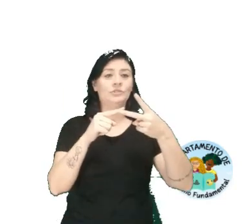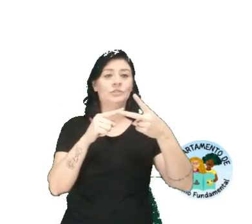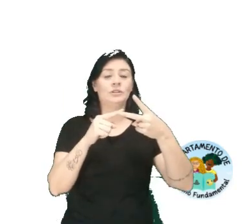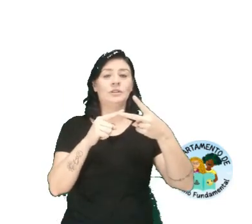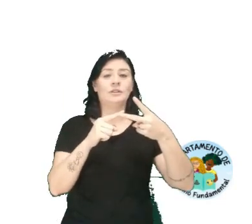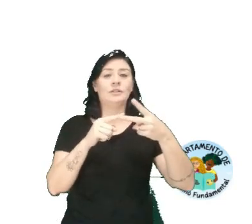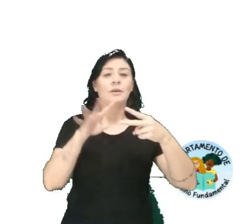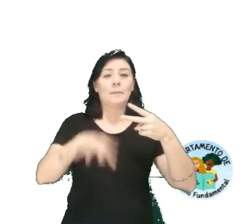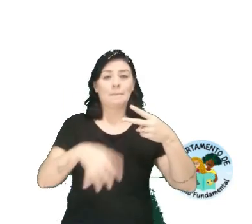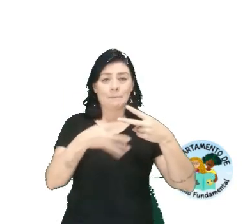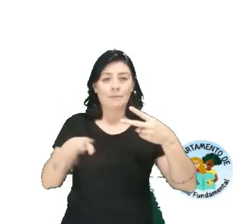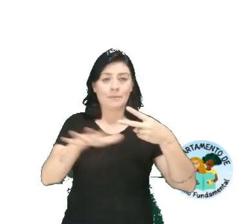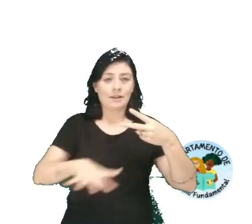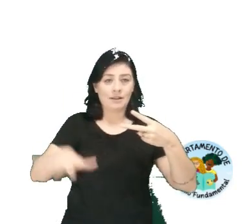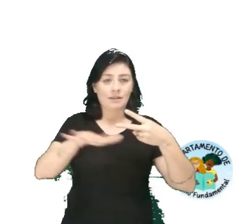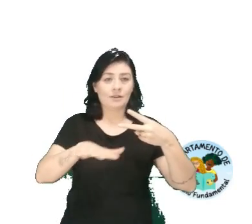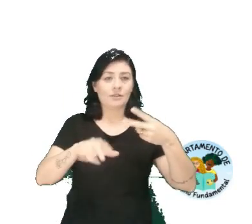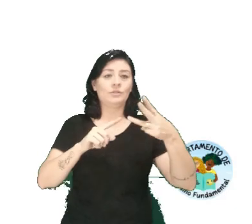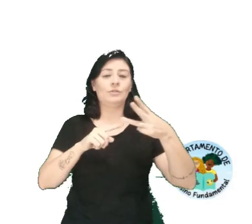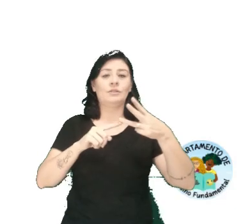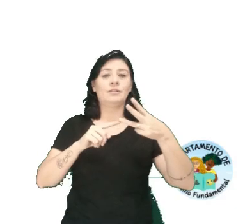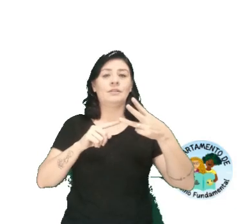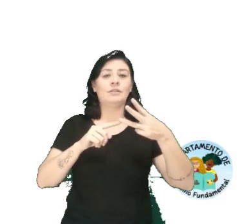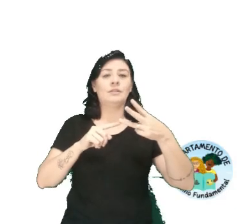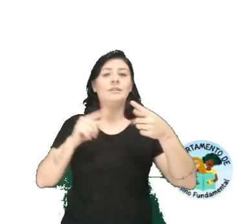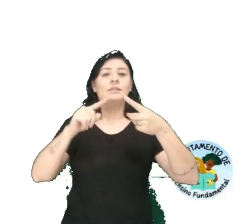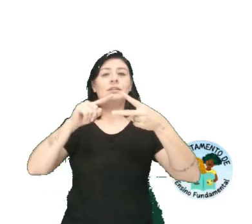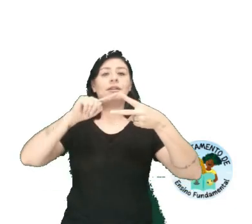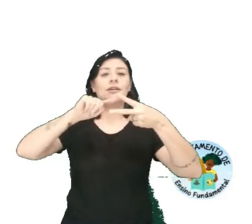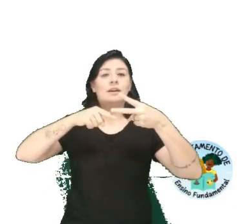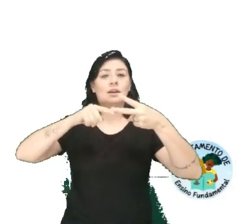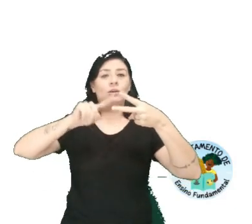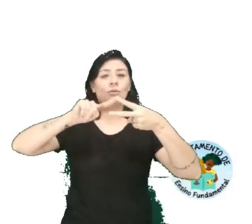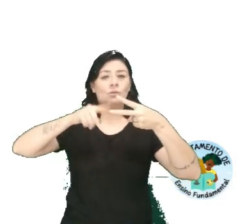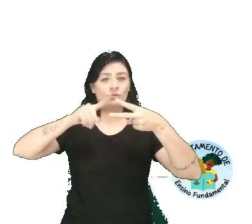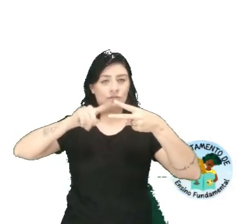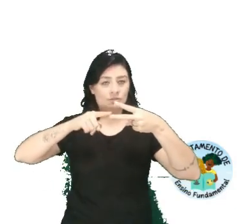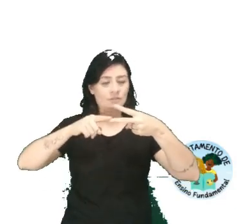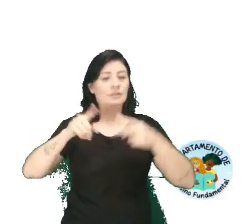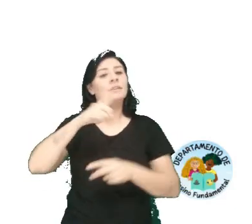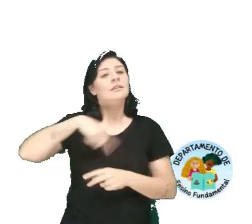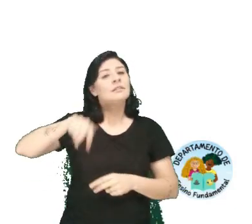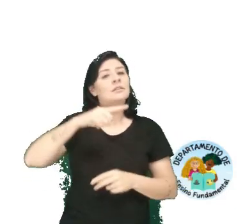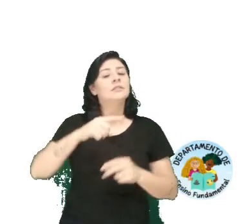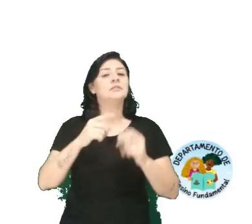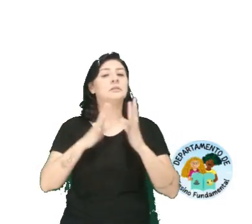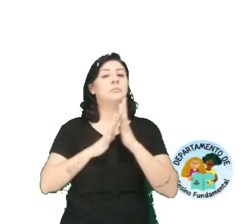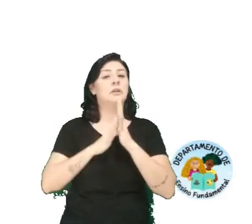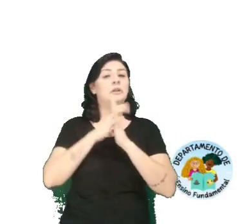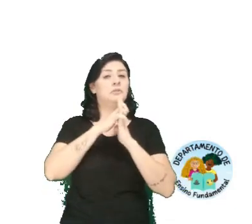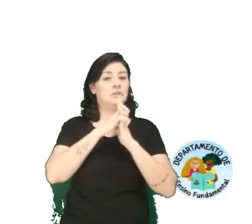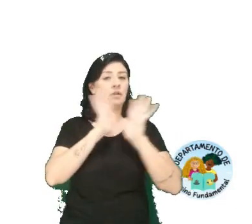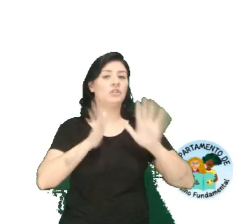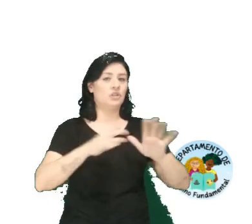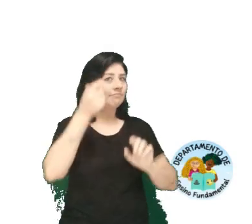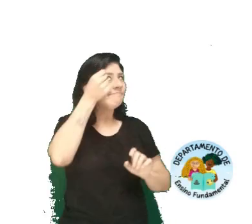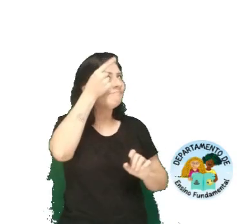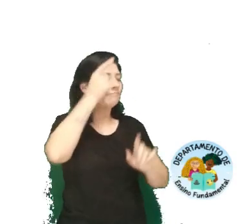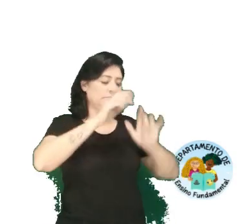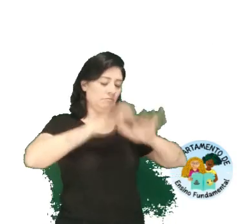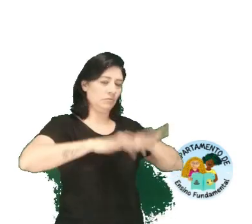e conhecendo e identificando ângulos, tá? Então, nós elaboramos o plano de aula, que seria possível